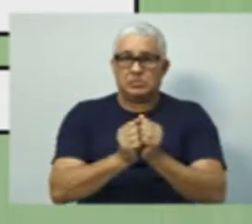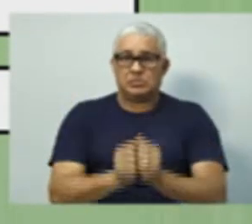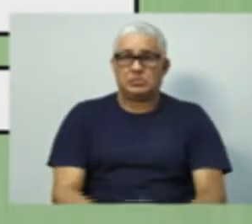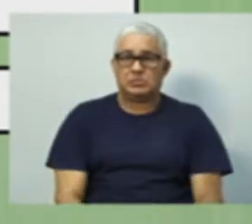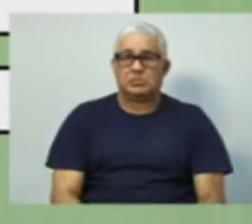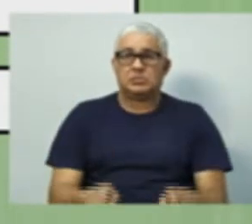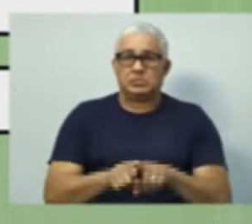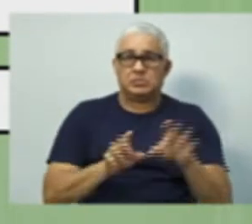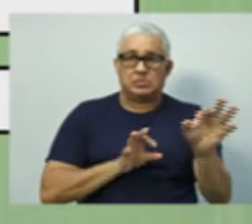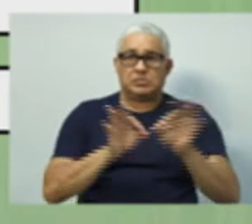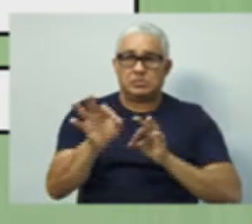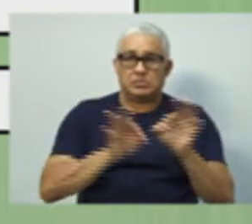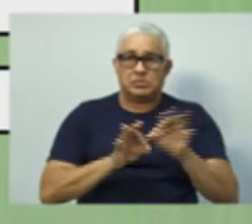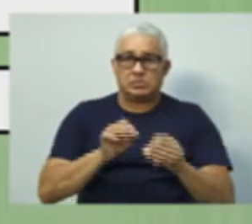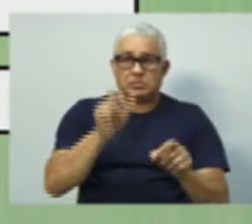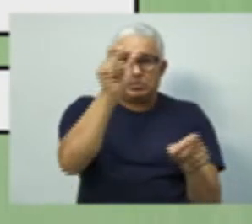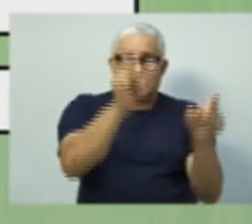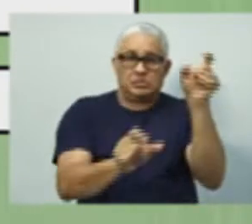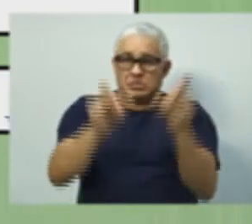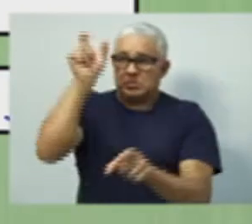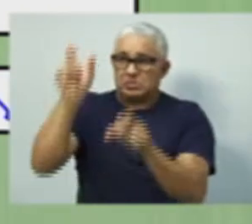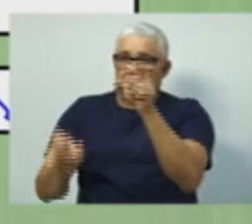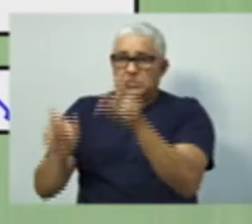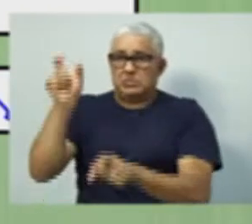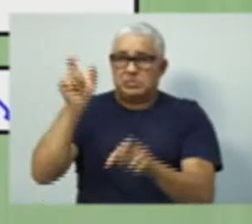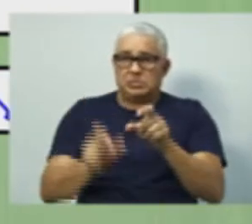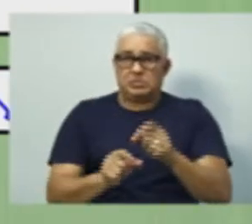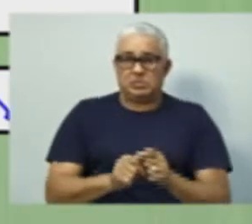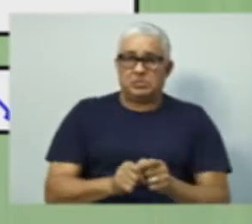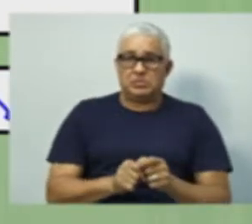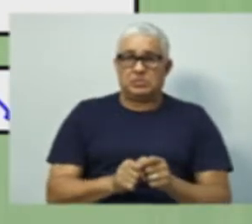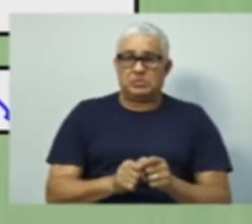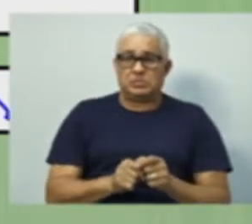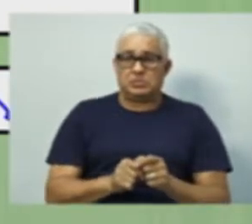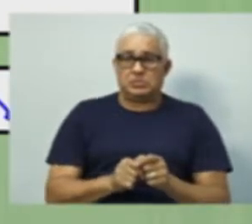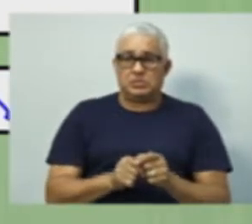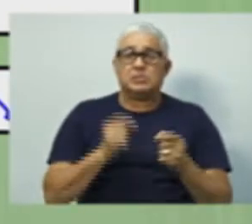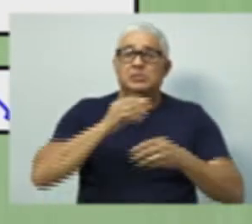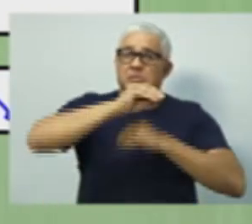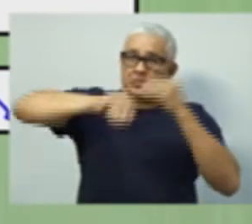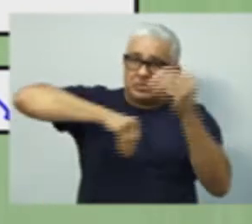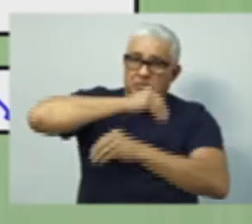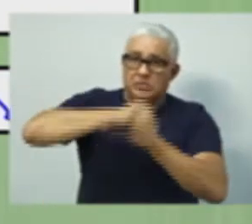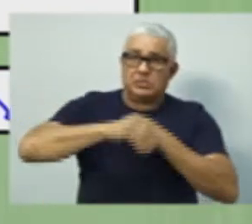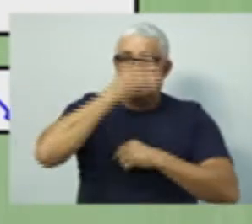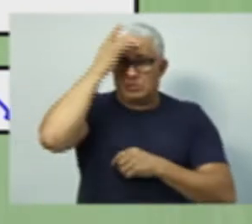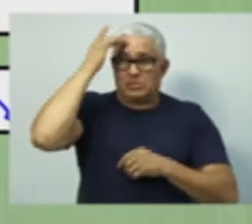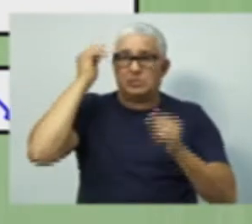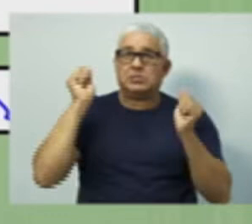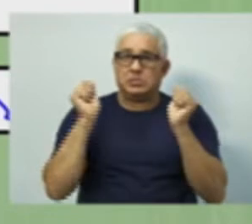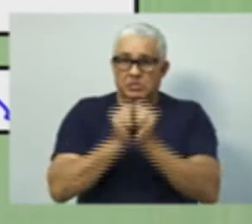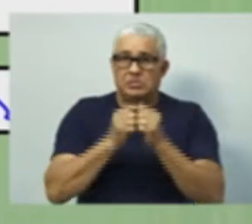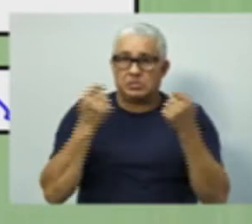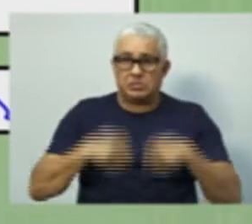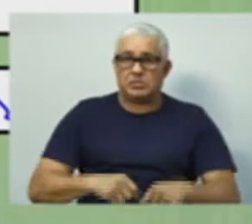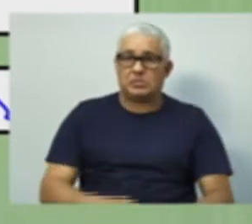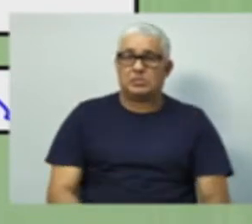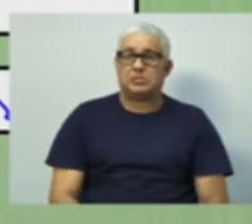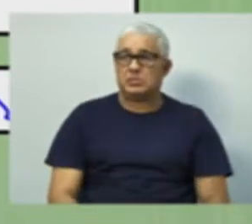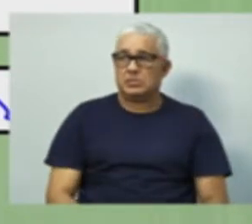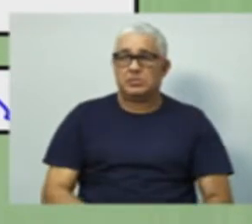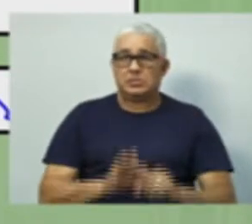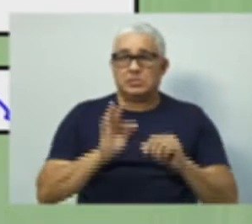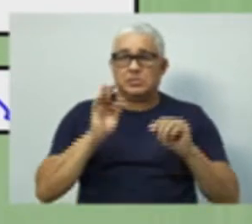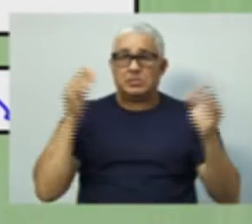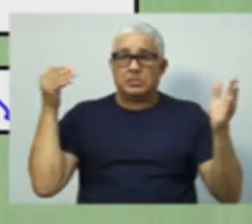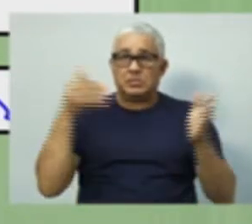errar. Exige a participação de todos, sem sombra de dúvida. Ninguém sozinho faz o planejamento. Tem que existir a participação